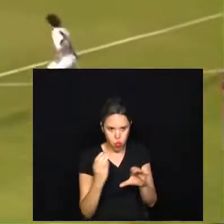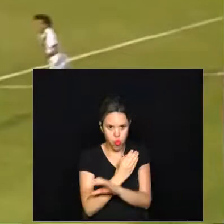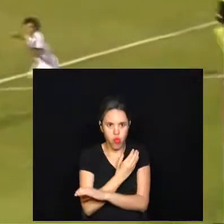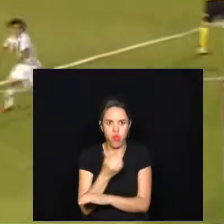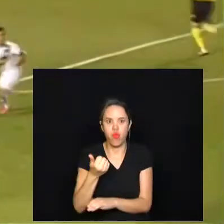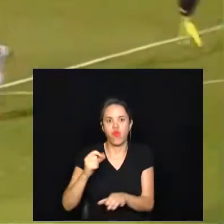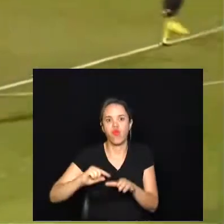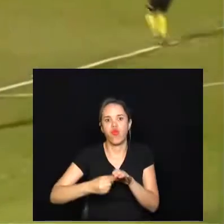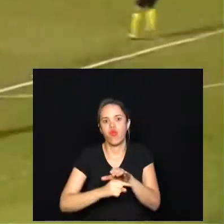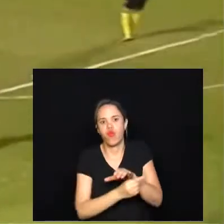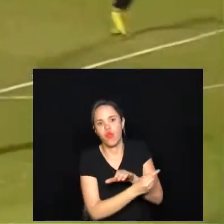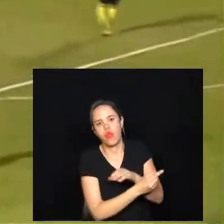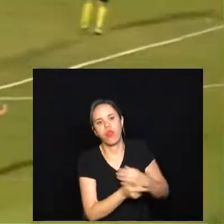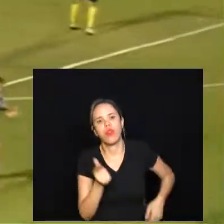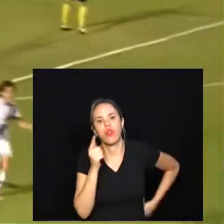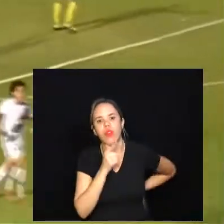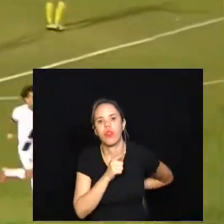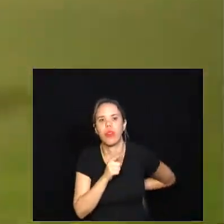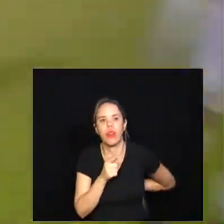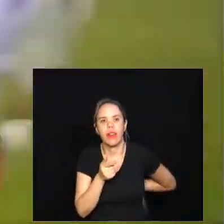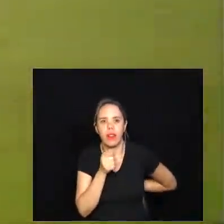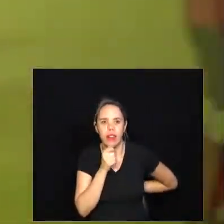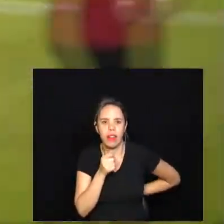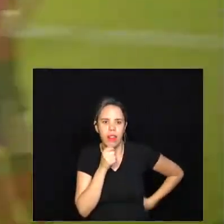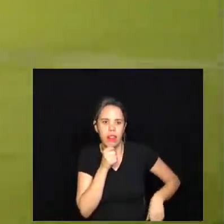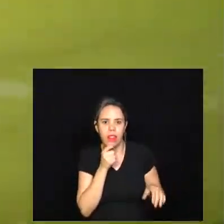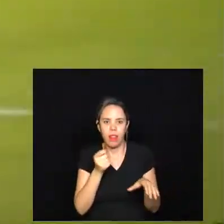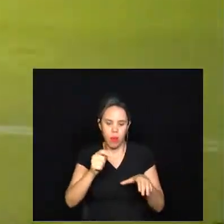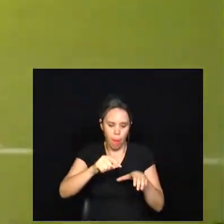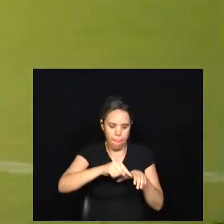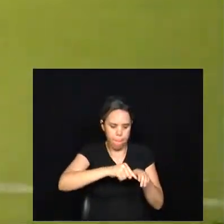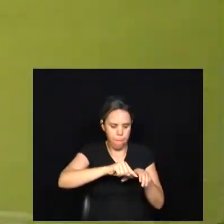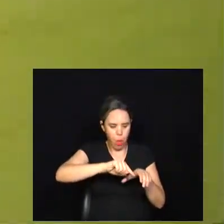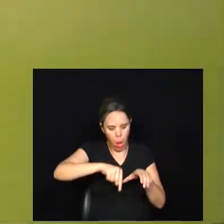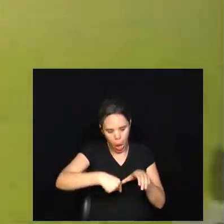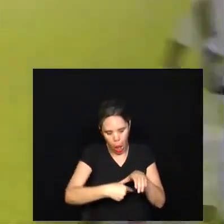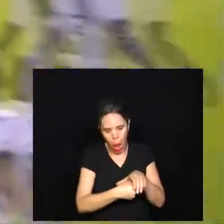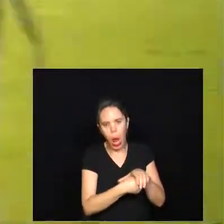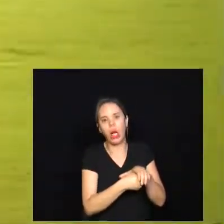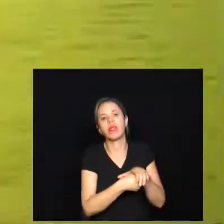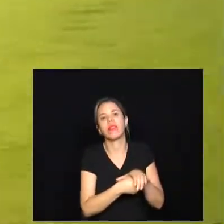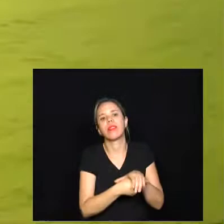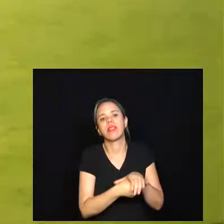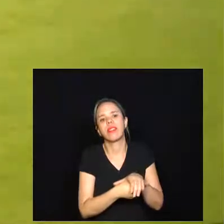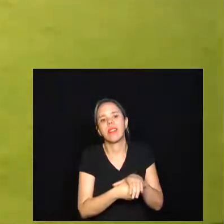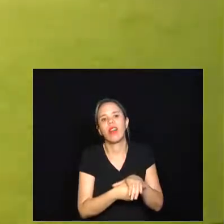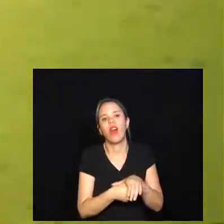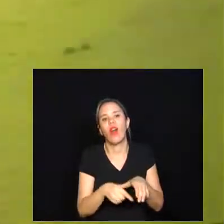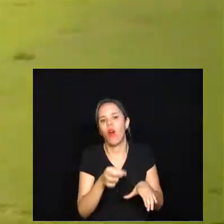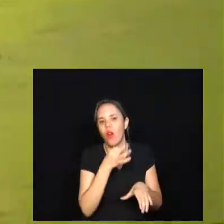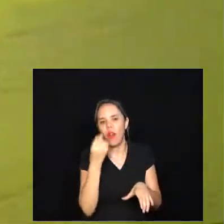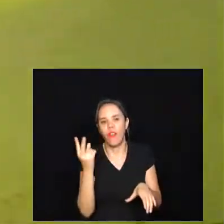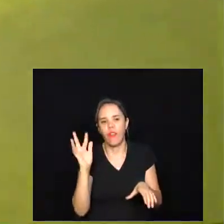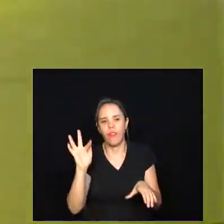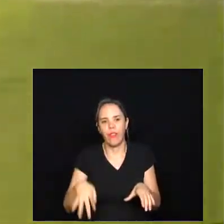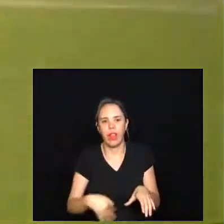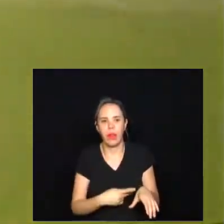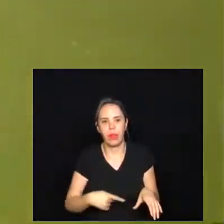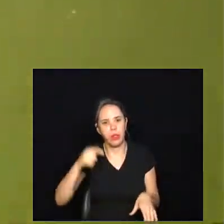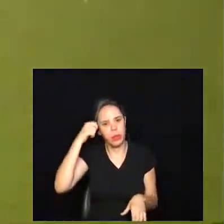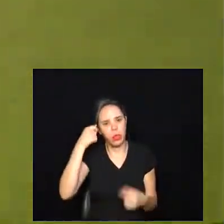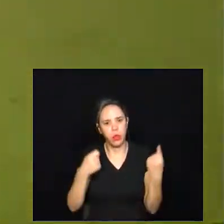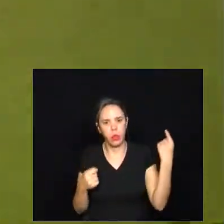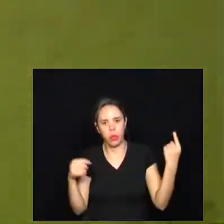o fundo das redes. A bola ainda bateu na trave e entrou. E essa valeu. Final, Ponte Preta